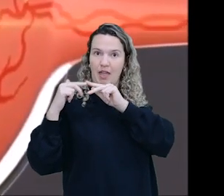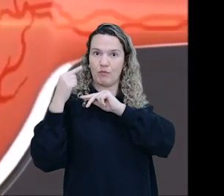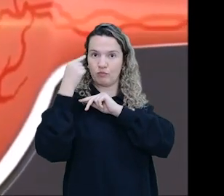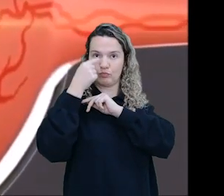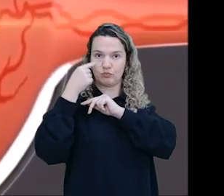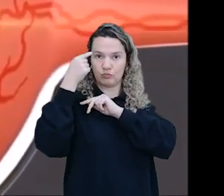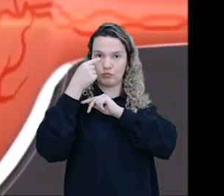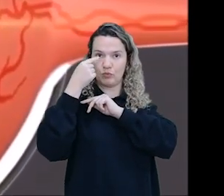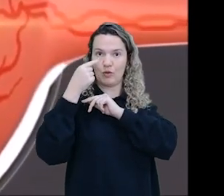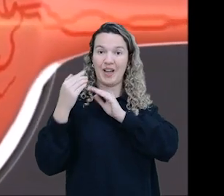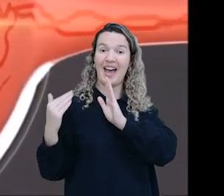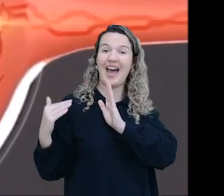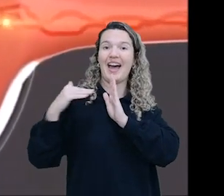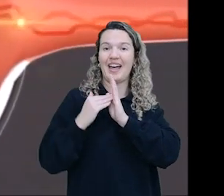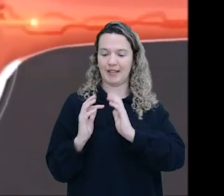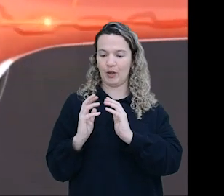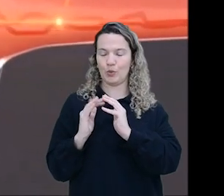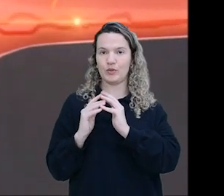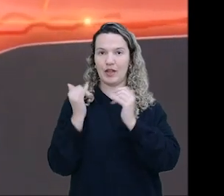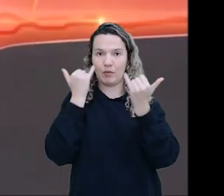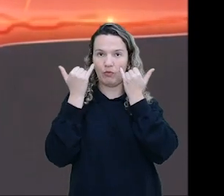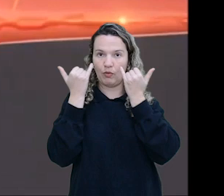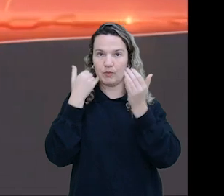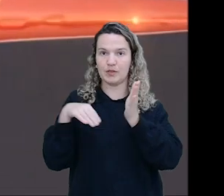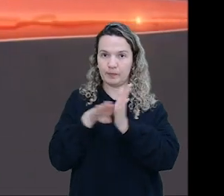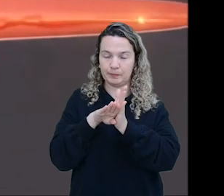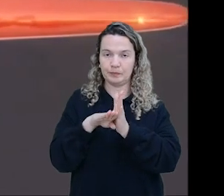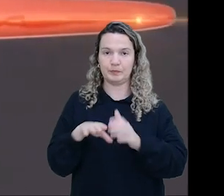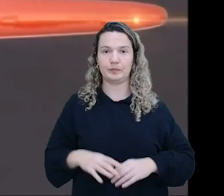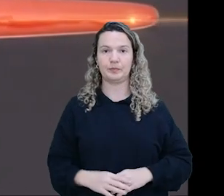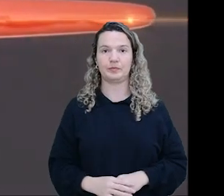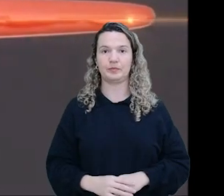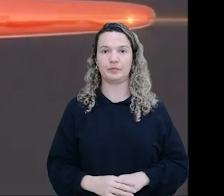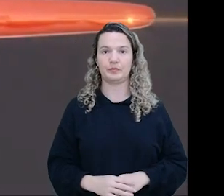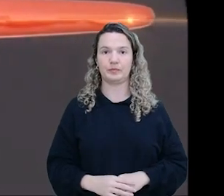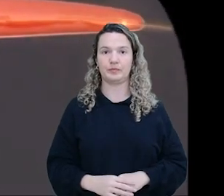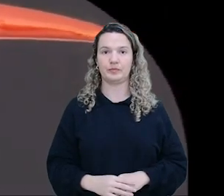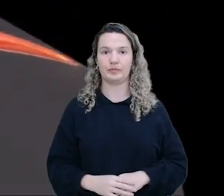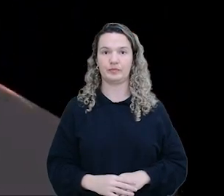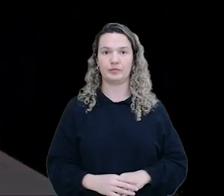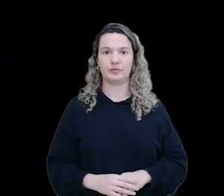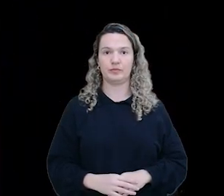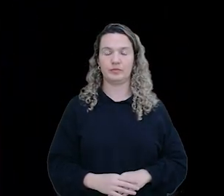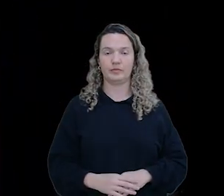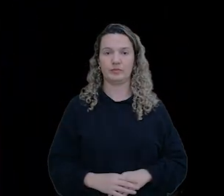imagem percorre o nervo óptico e segue até o cérebro.